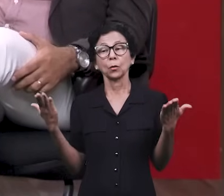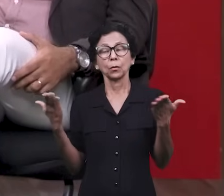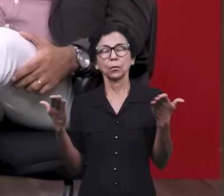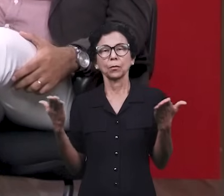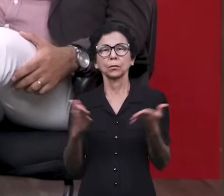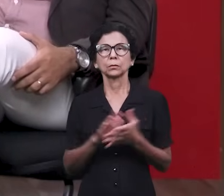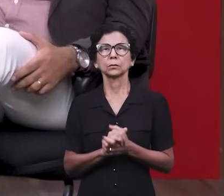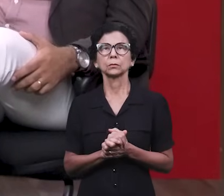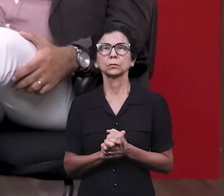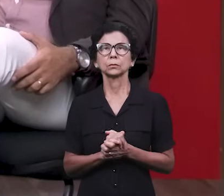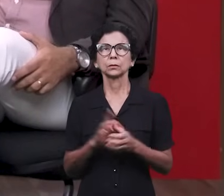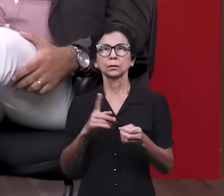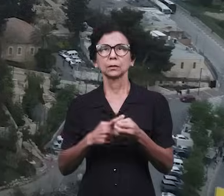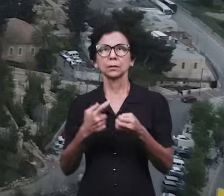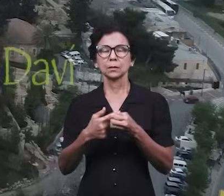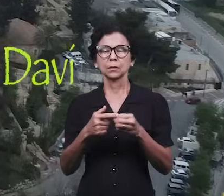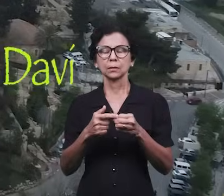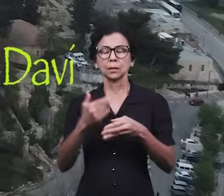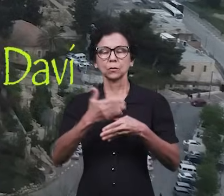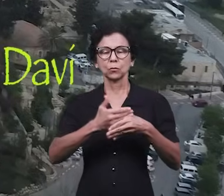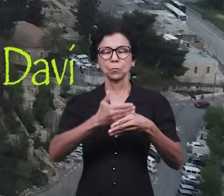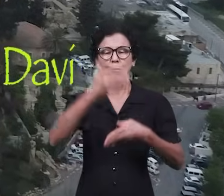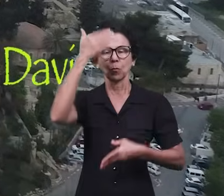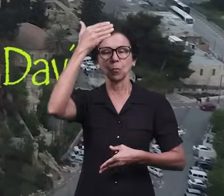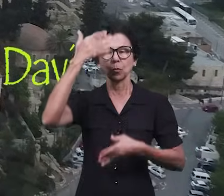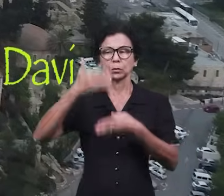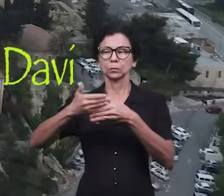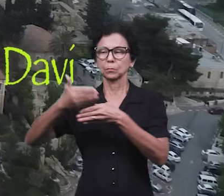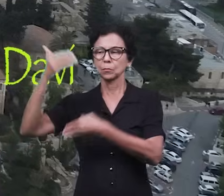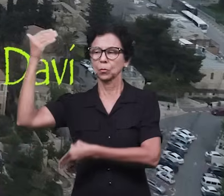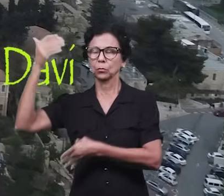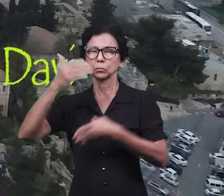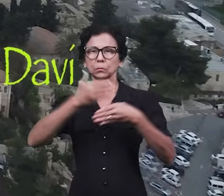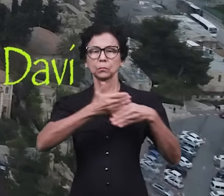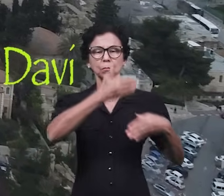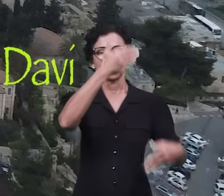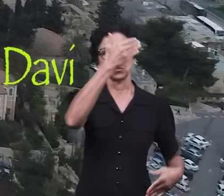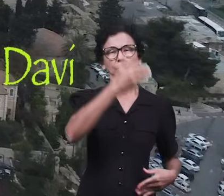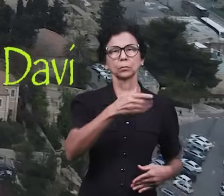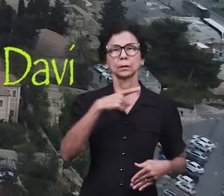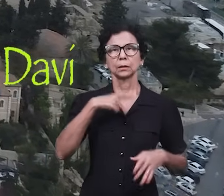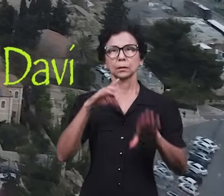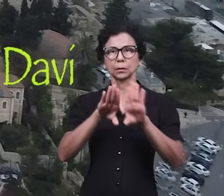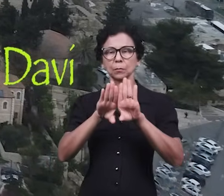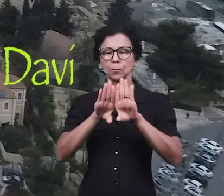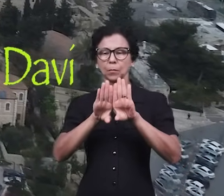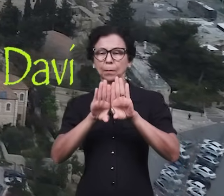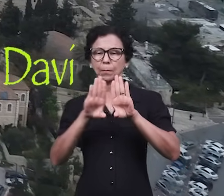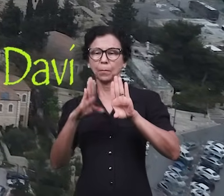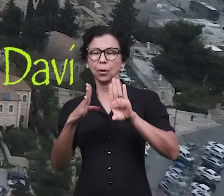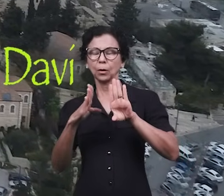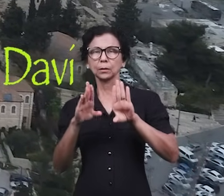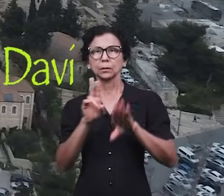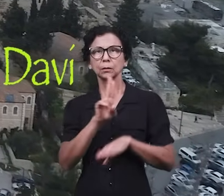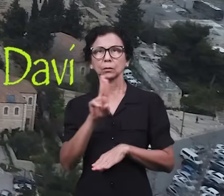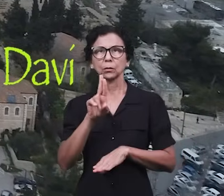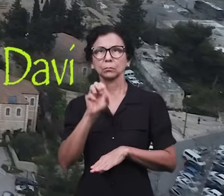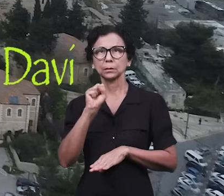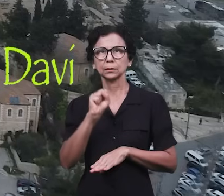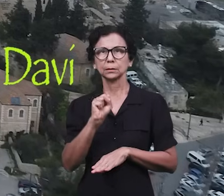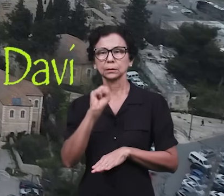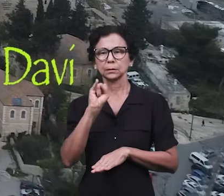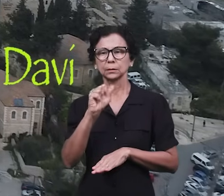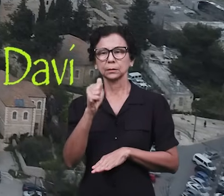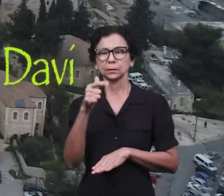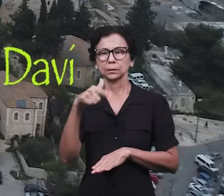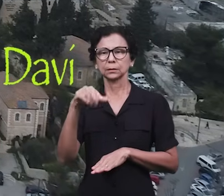Porta de Sião, porque lá assim, ó, já que nós somos geografia, né? Sim, história e geografia, sim. Tem 1 quilômetro aqui,